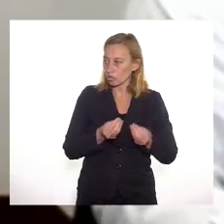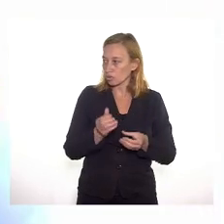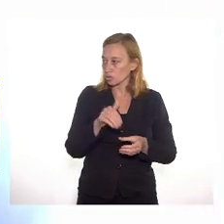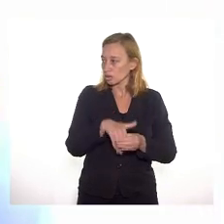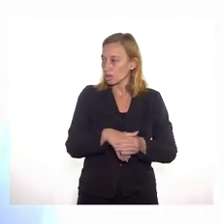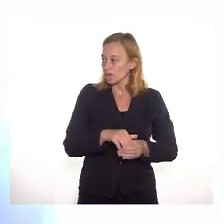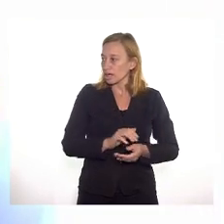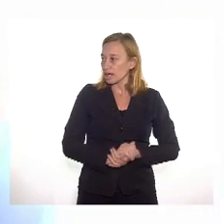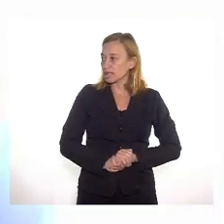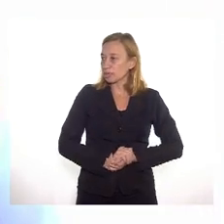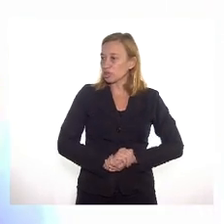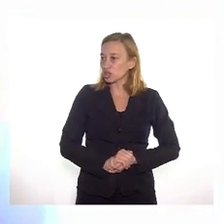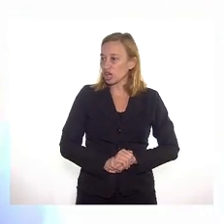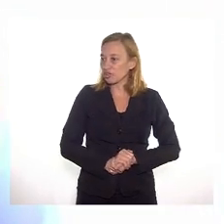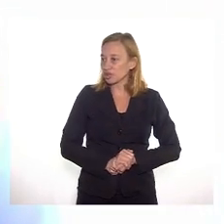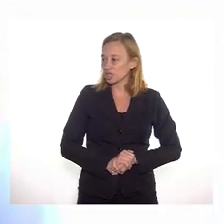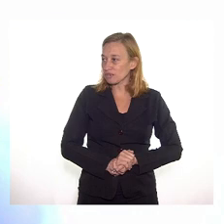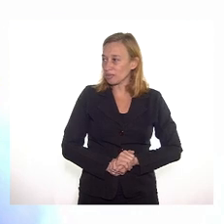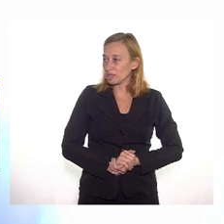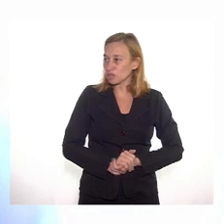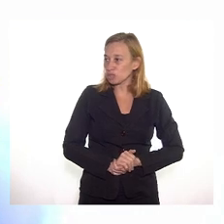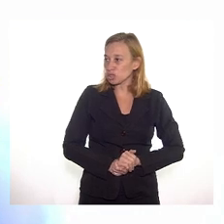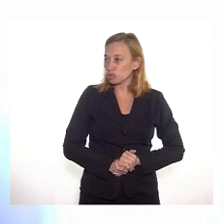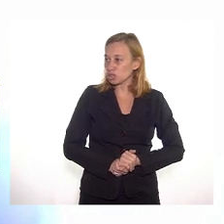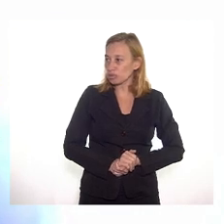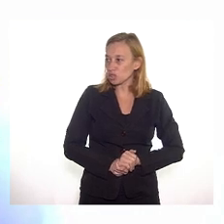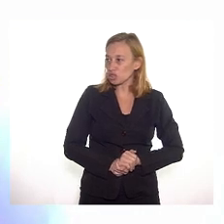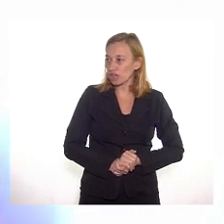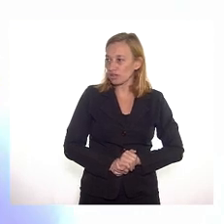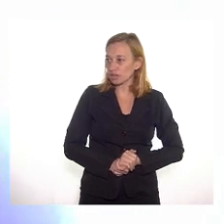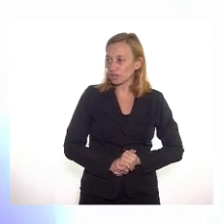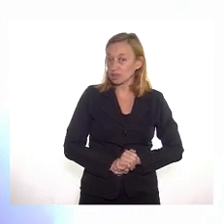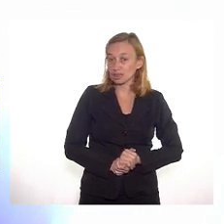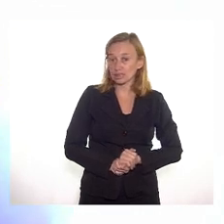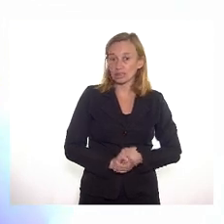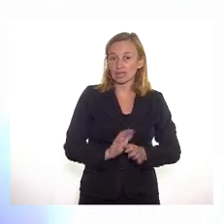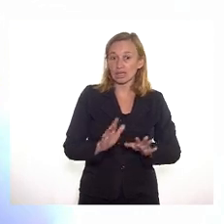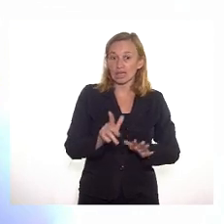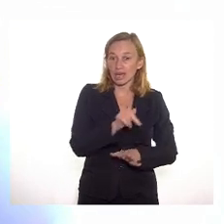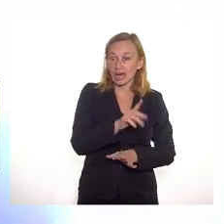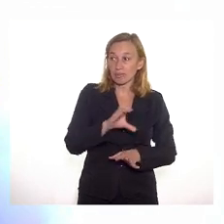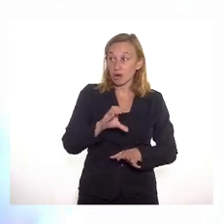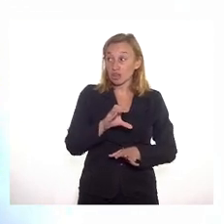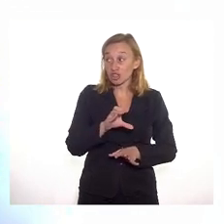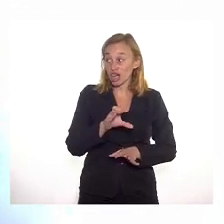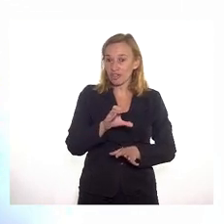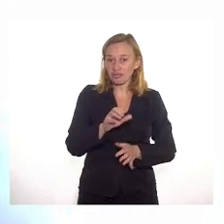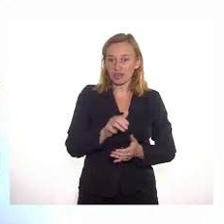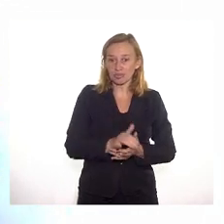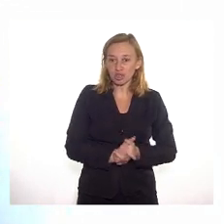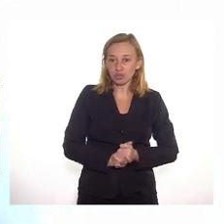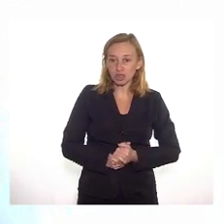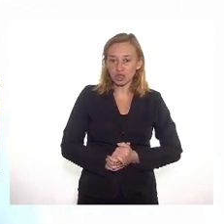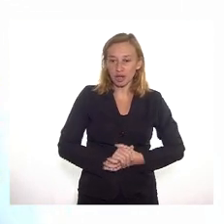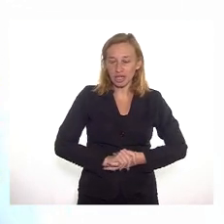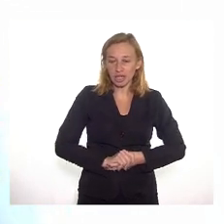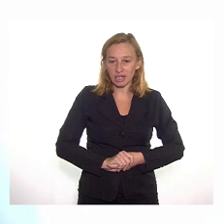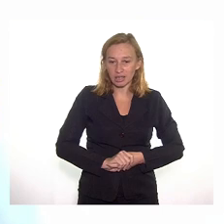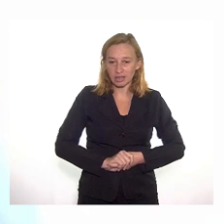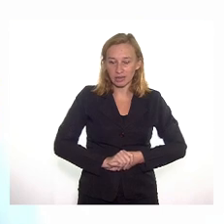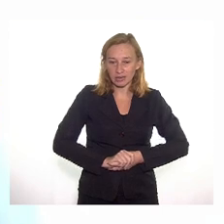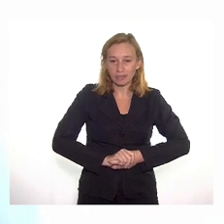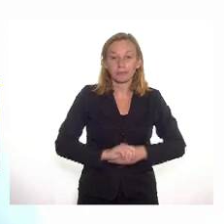só para rapidamente aqui falar, o projeto da PEC é muito meritório. Parabenizo muito